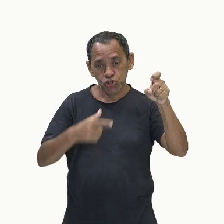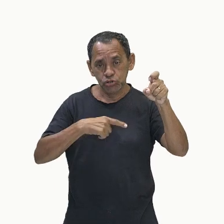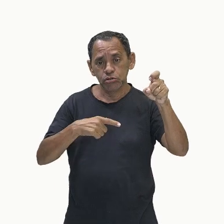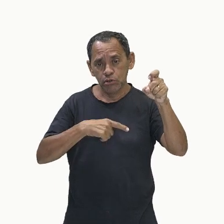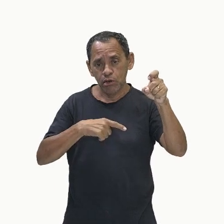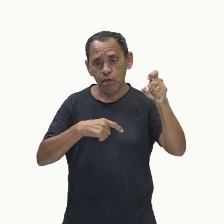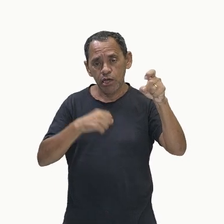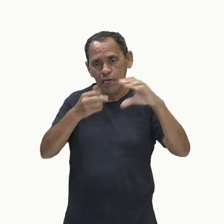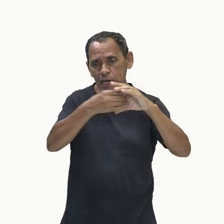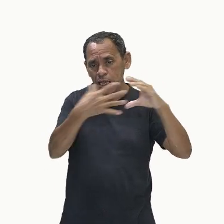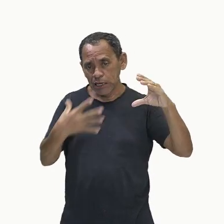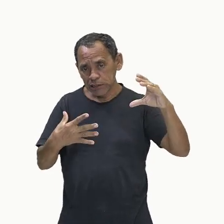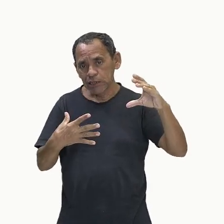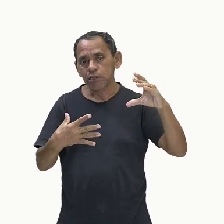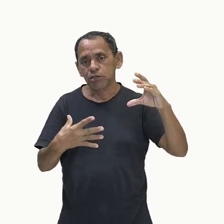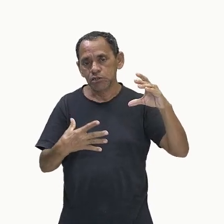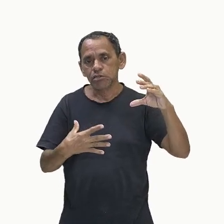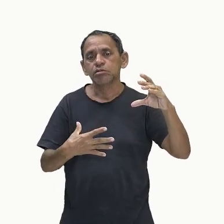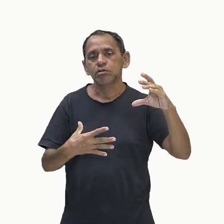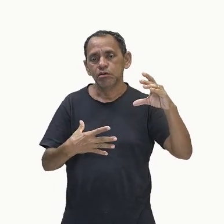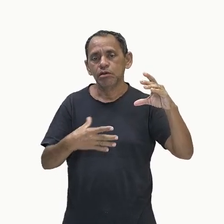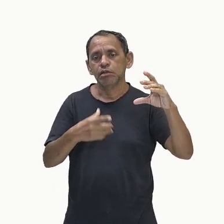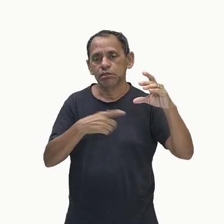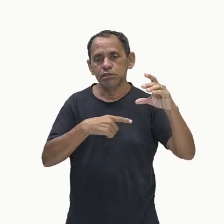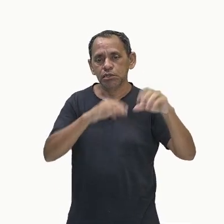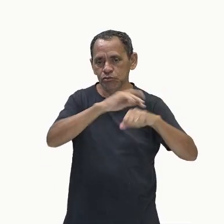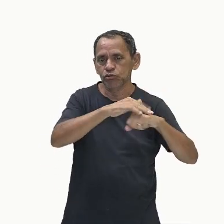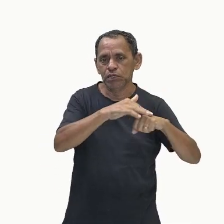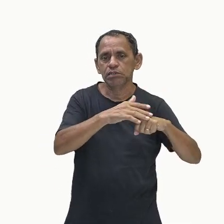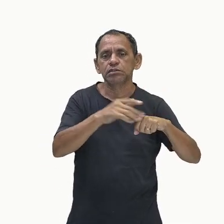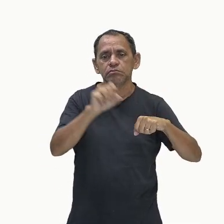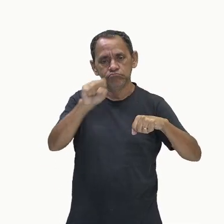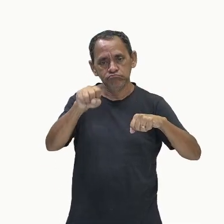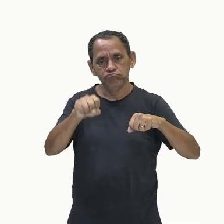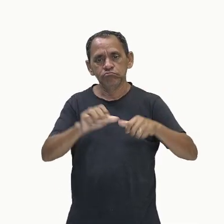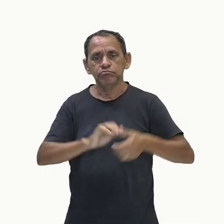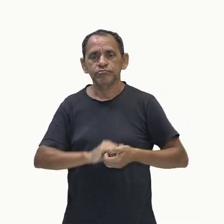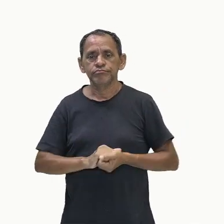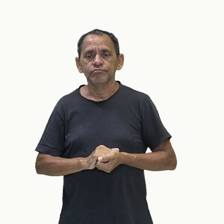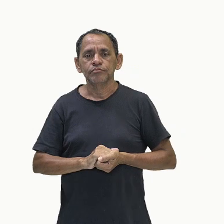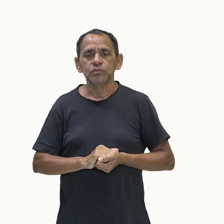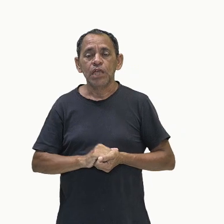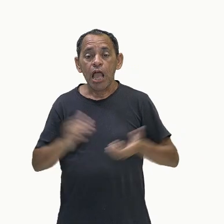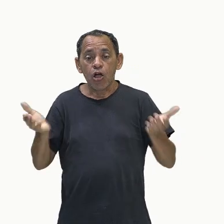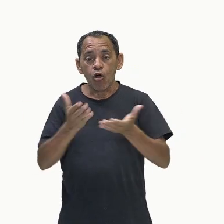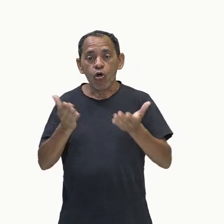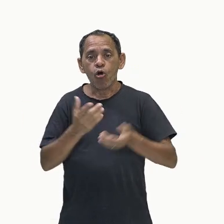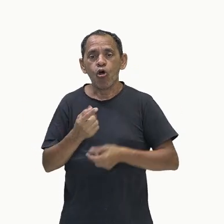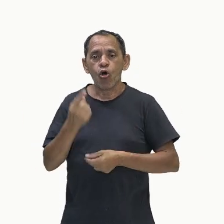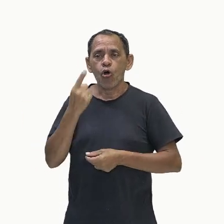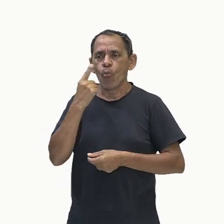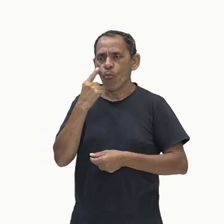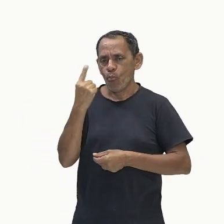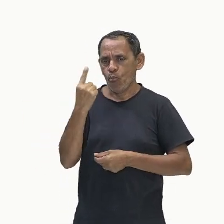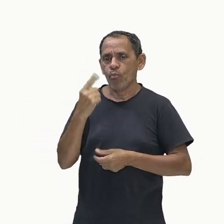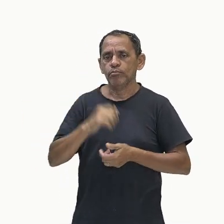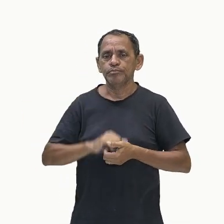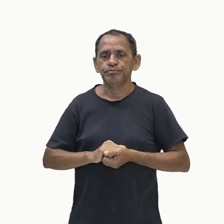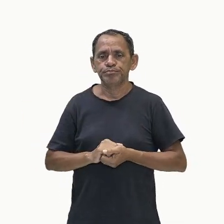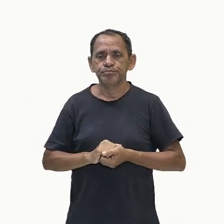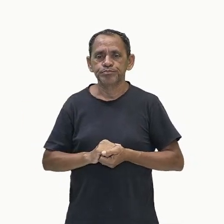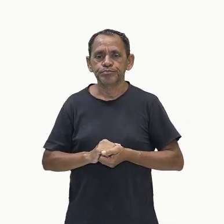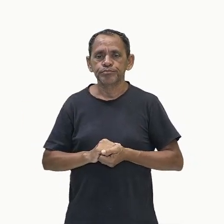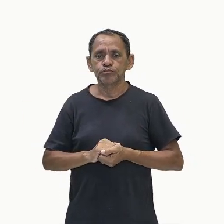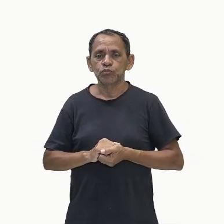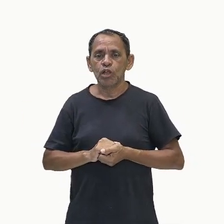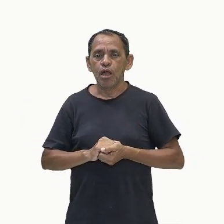a característica de ser daltônica. Agora observem essa proporção aí, se vocês olharem direitinho, nós